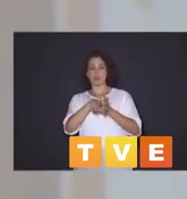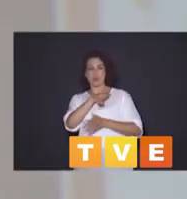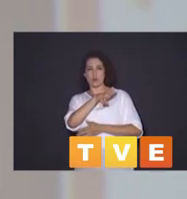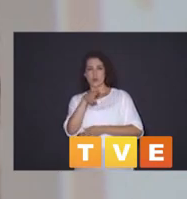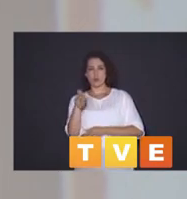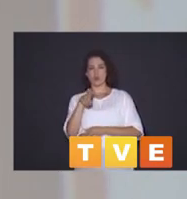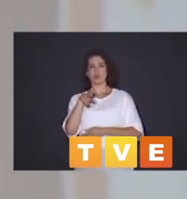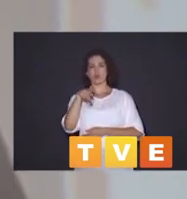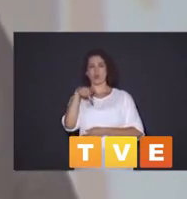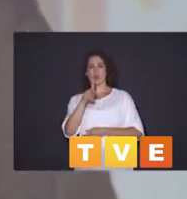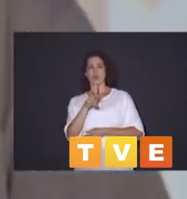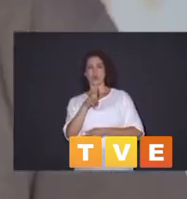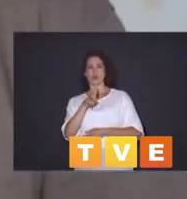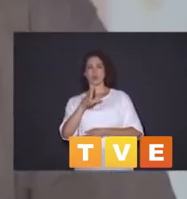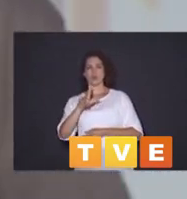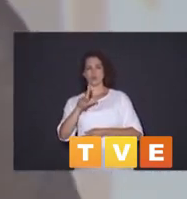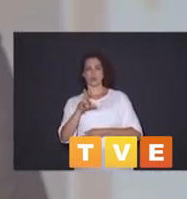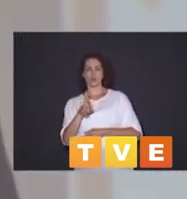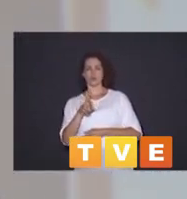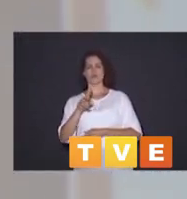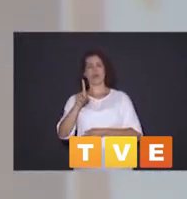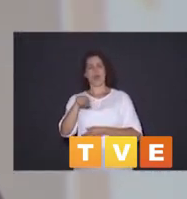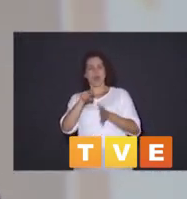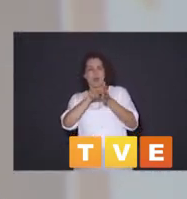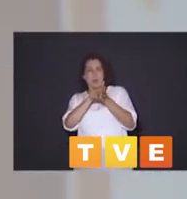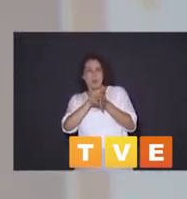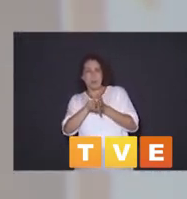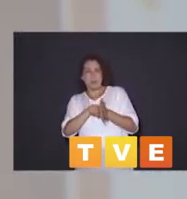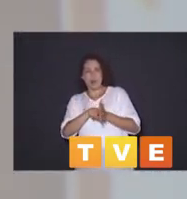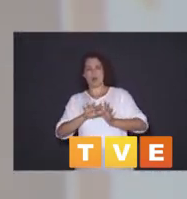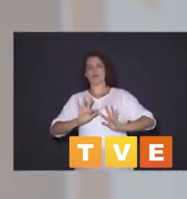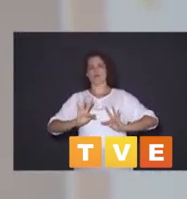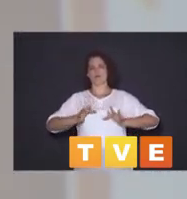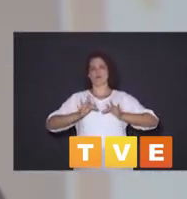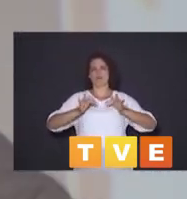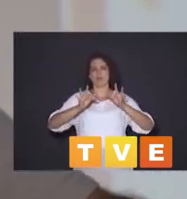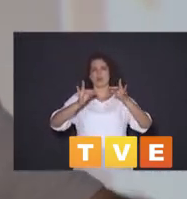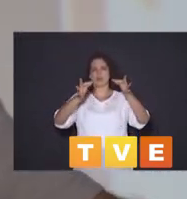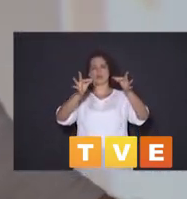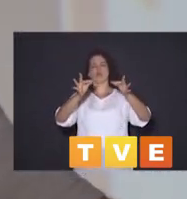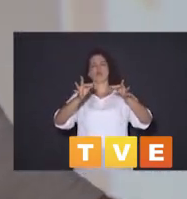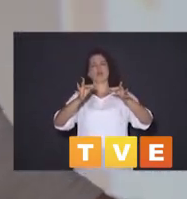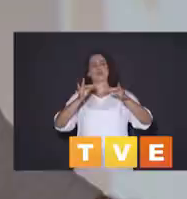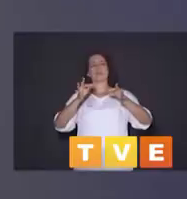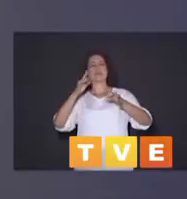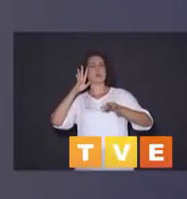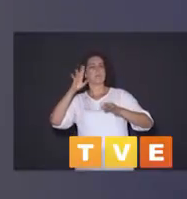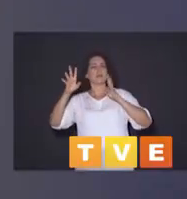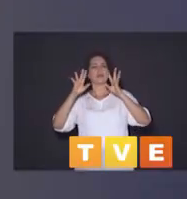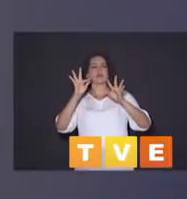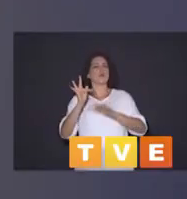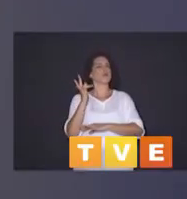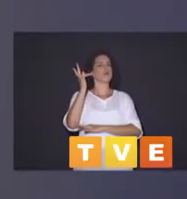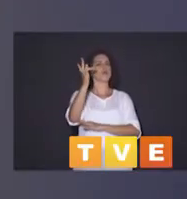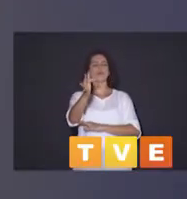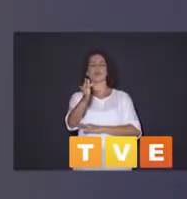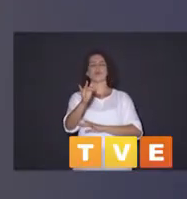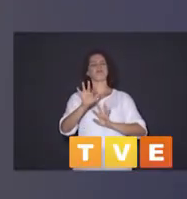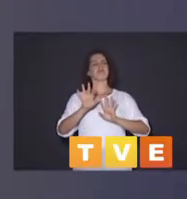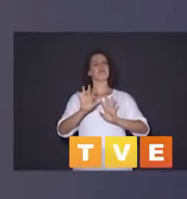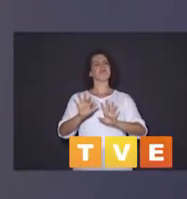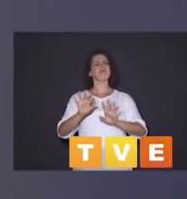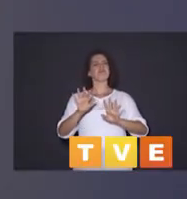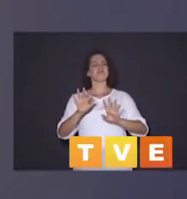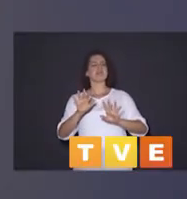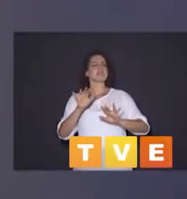analistas do desenvolvimento das tecnologias que faz prospecção e isso obviamente tem significado